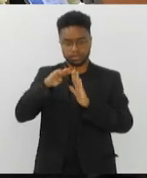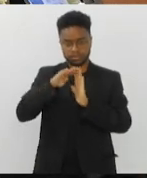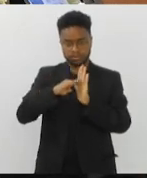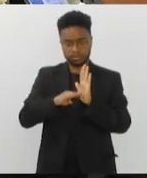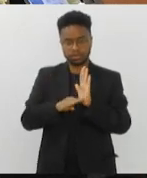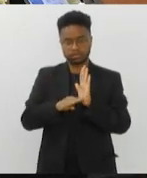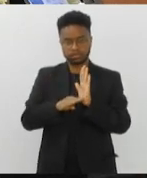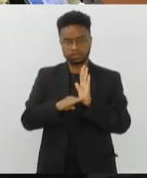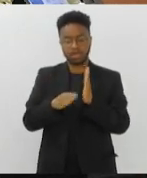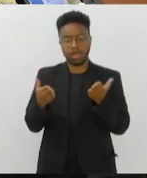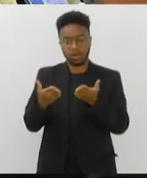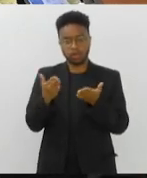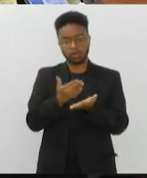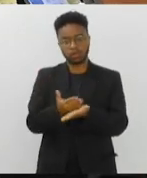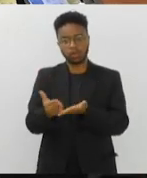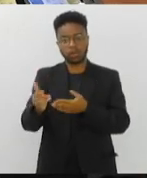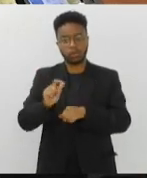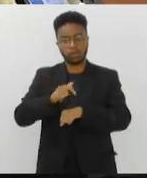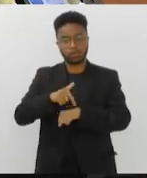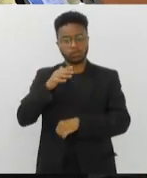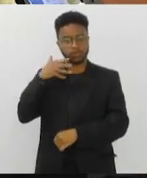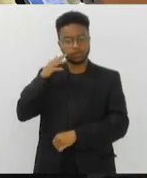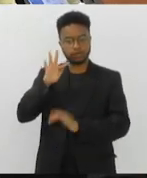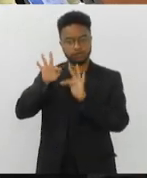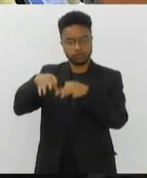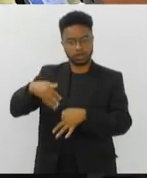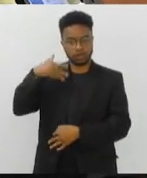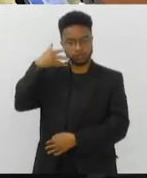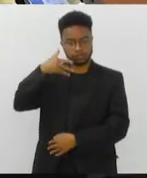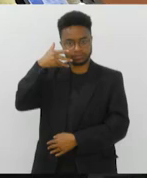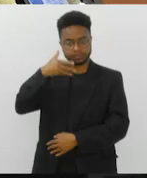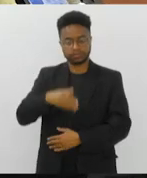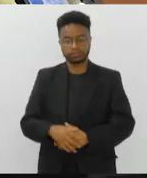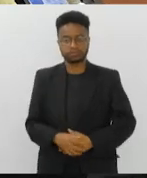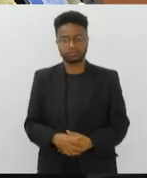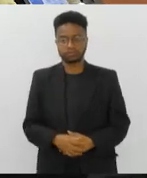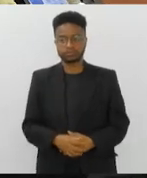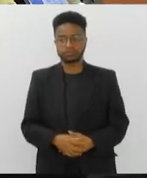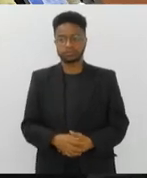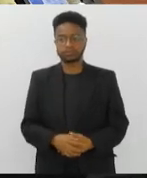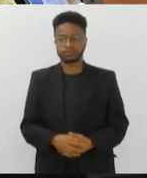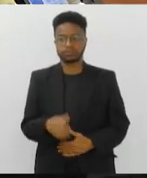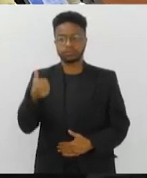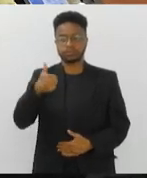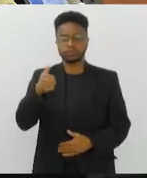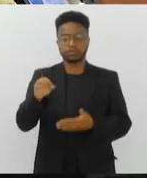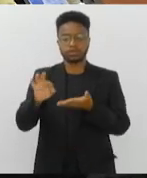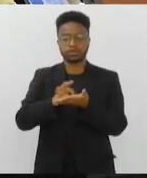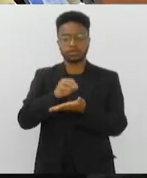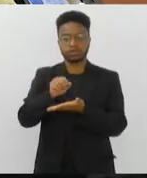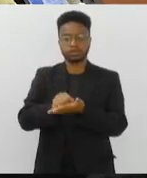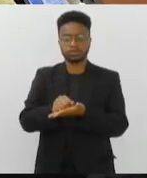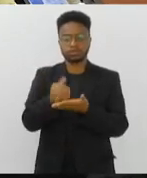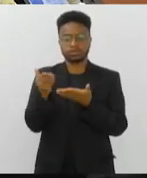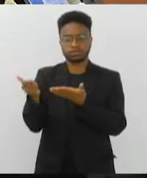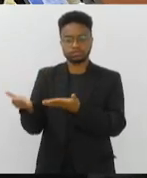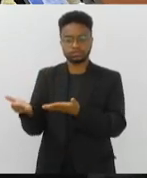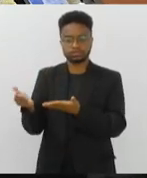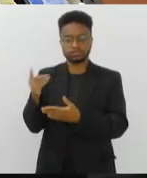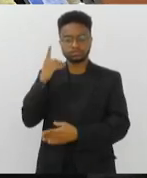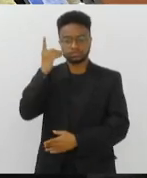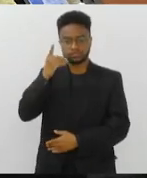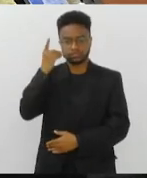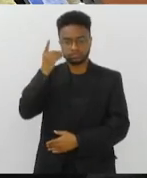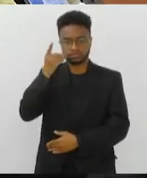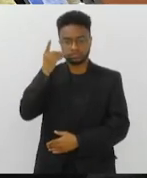dia, passamos expediente final. Primeiro orador inscrito, nosso